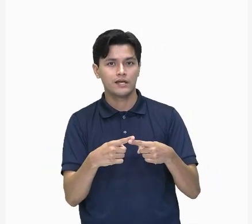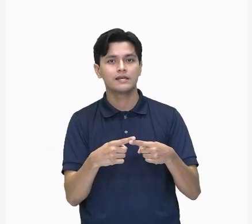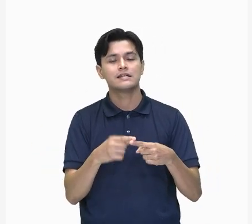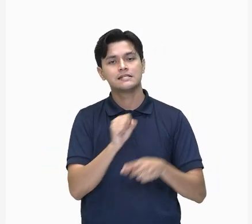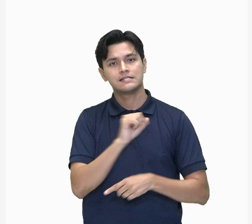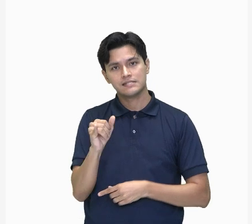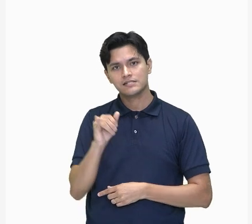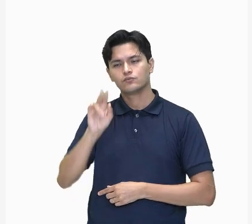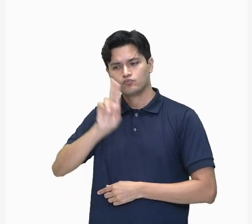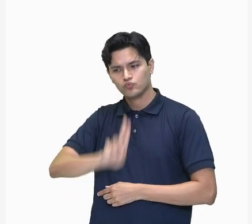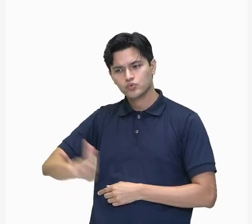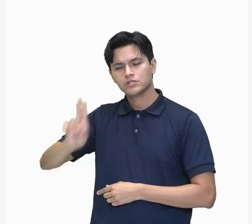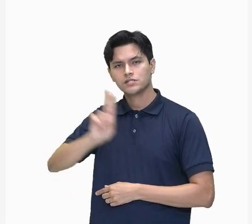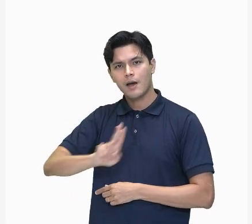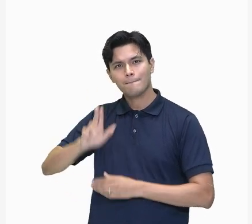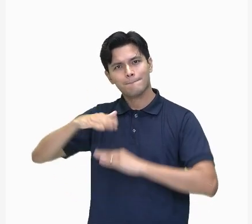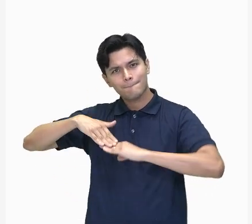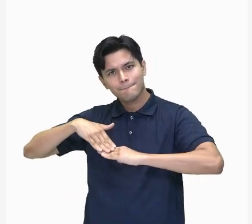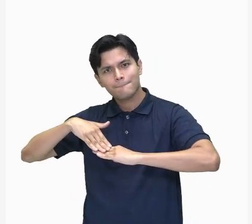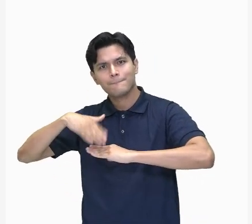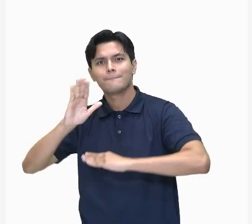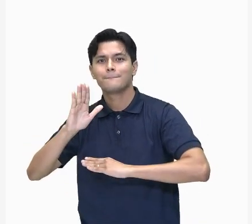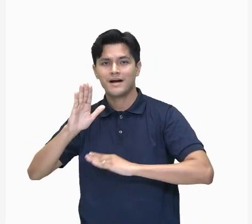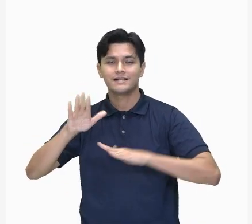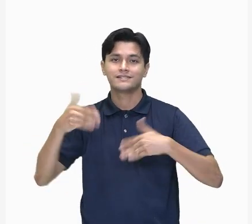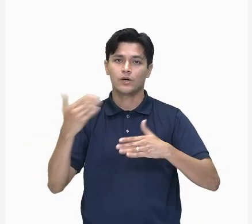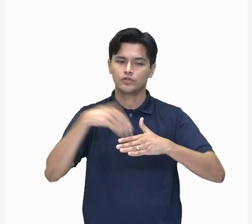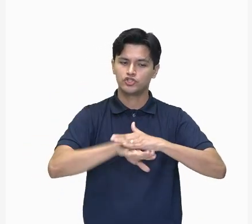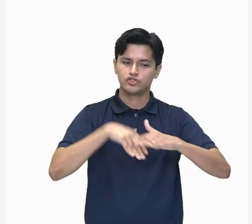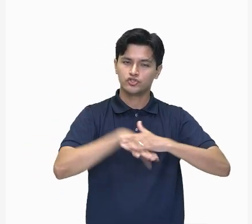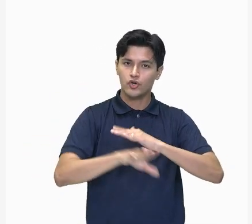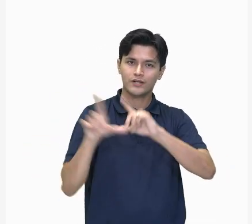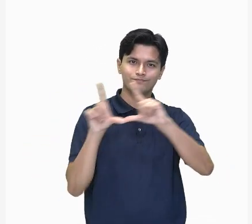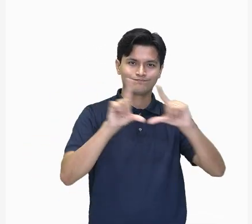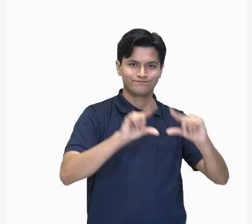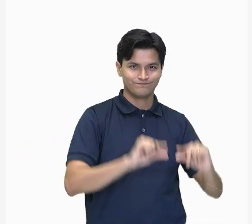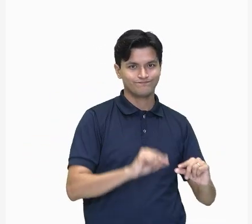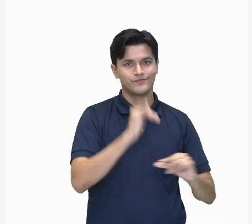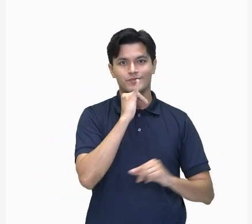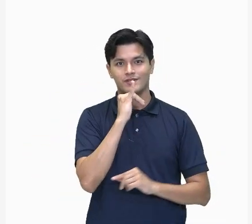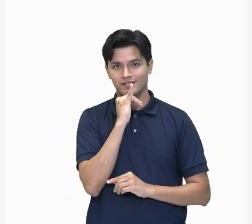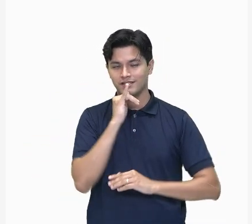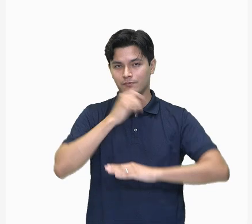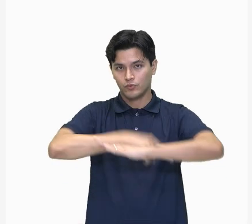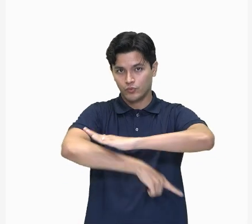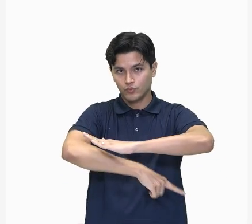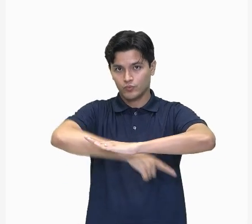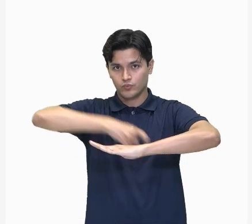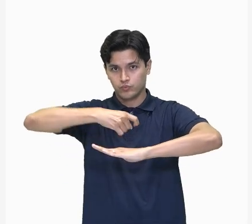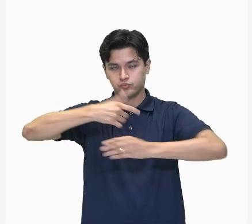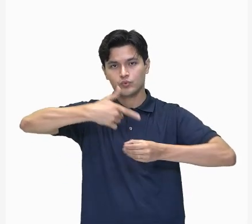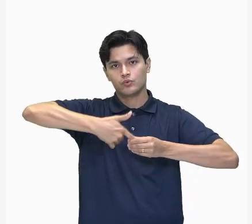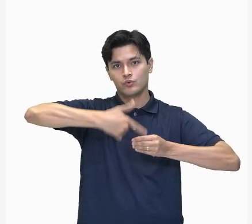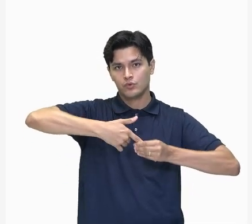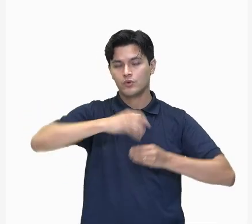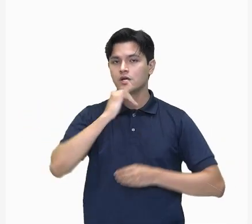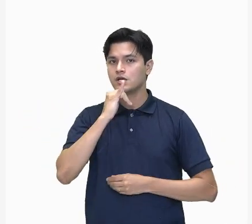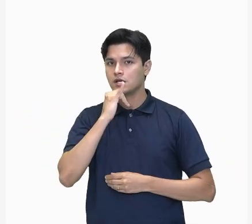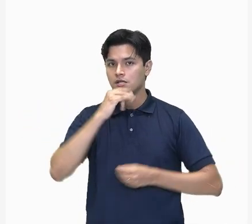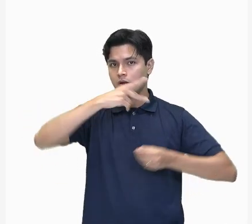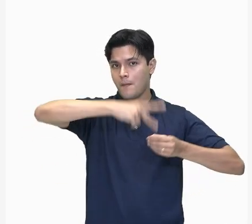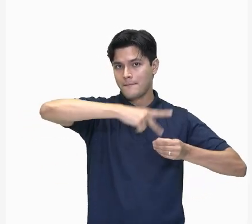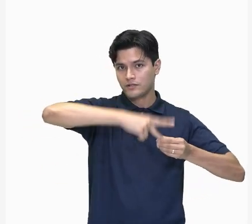utilizadas, menor é seu estoque no ambiente. Como exemplo, temos os combustíveis fósseis, o petróleo, o gás natural,